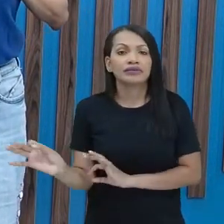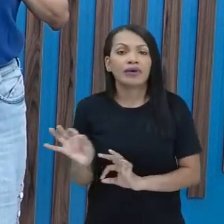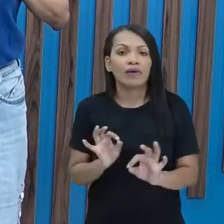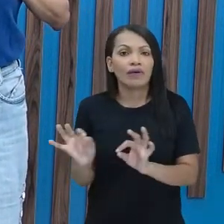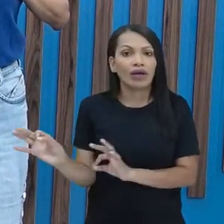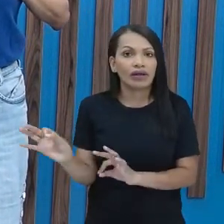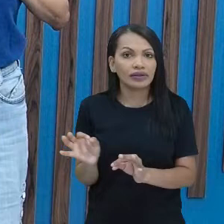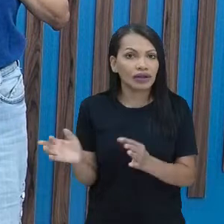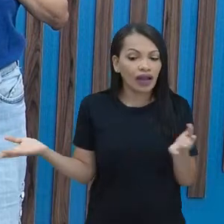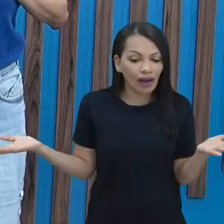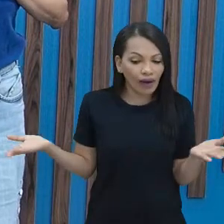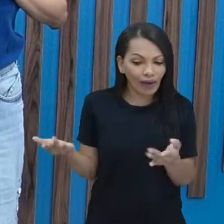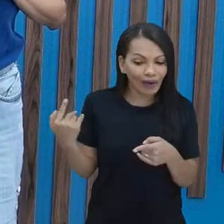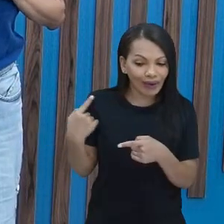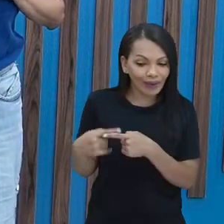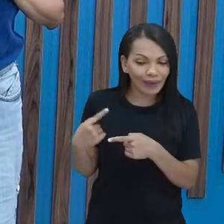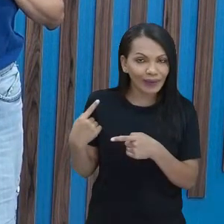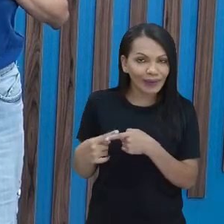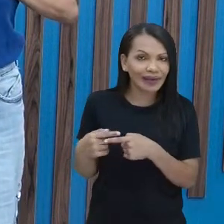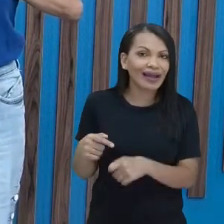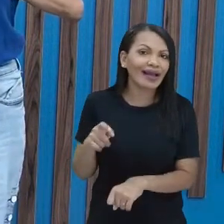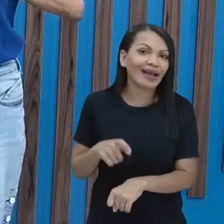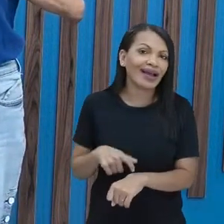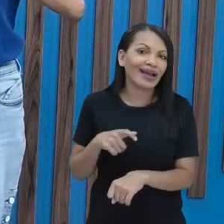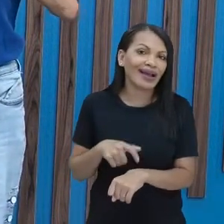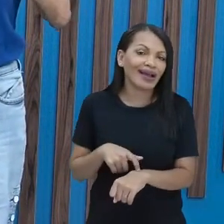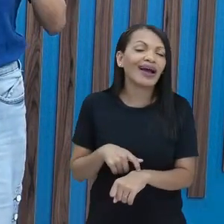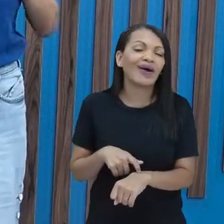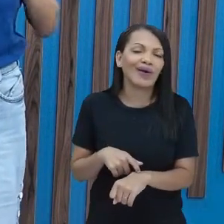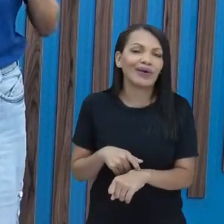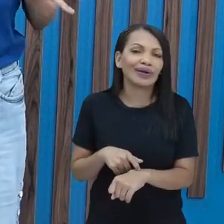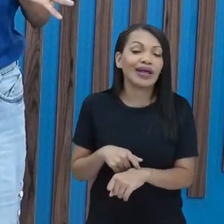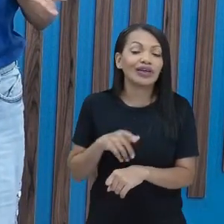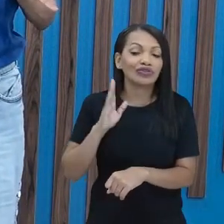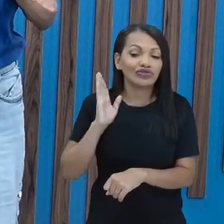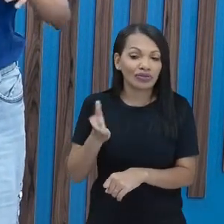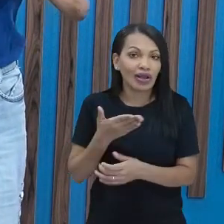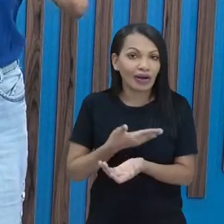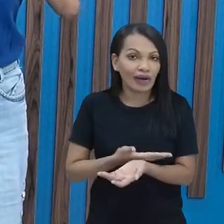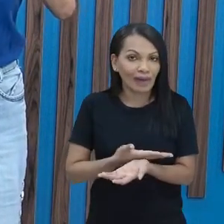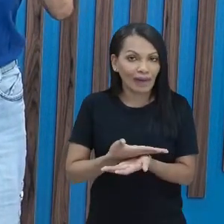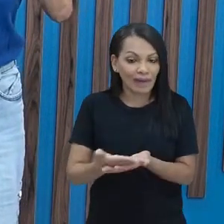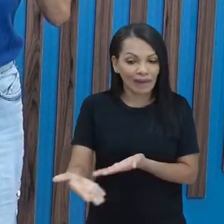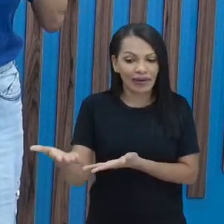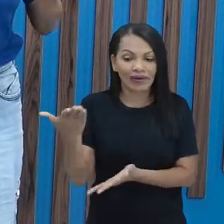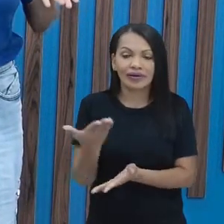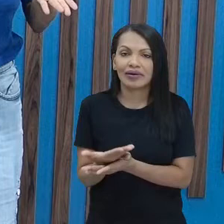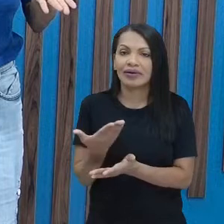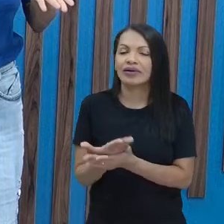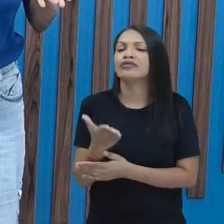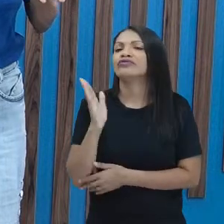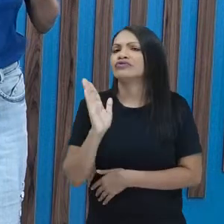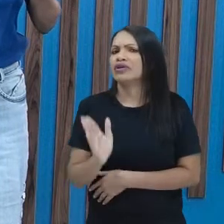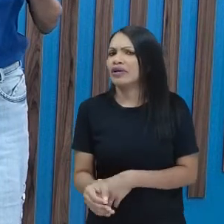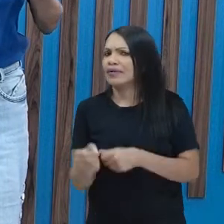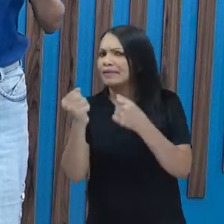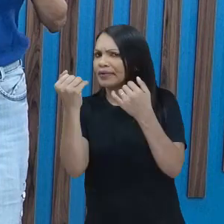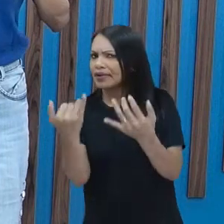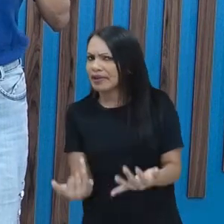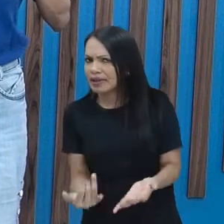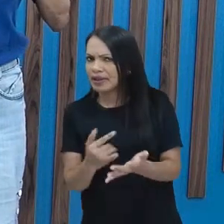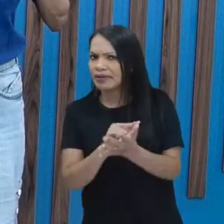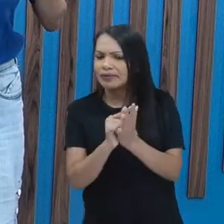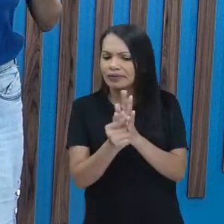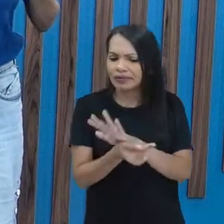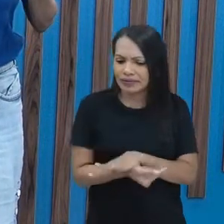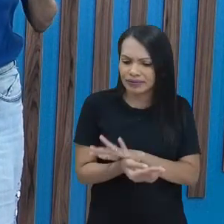organiza que a aula já vai começar. A verdade é que a aula já começou, porque eu já falei do gênero textual, não é, que a gente